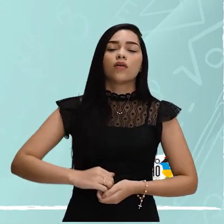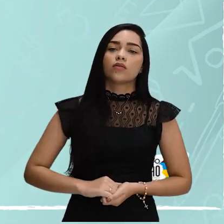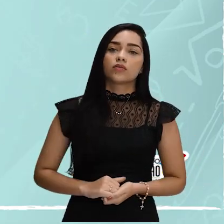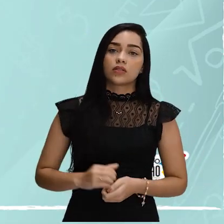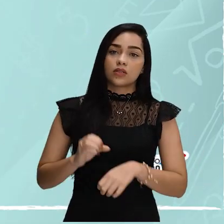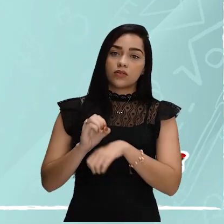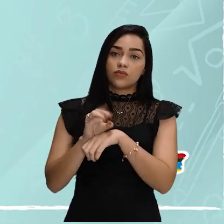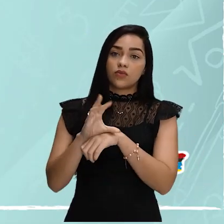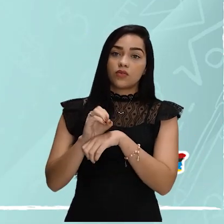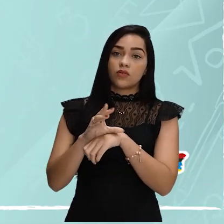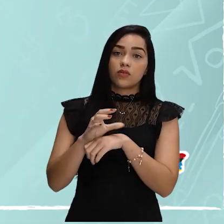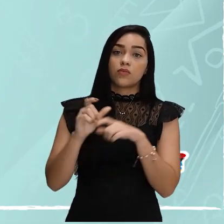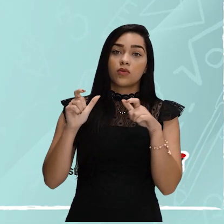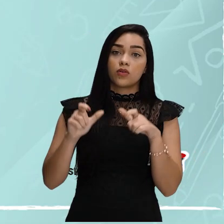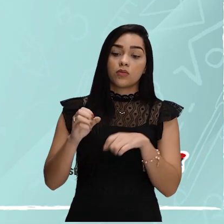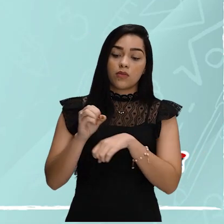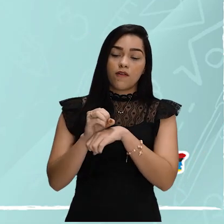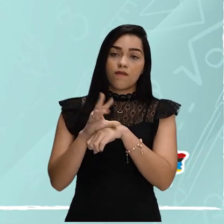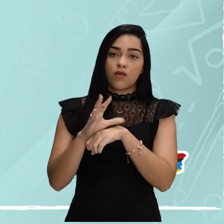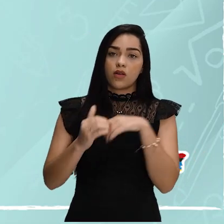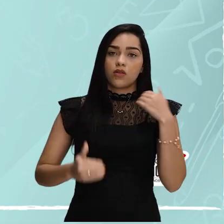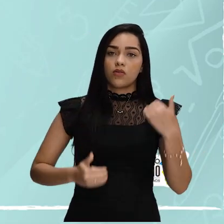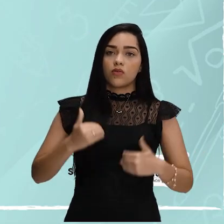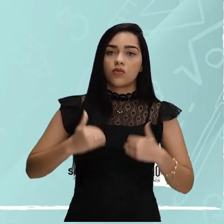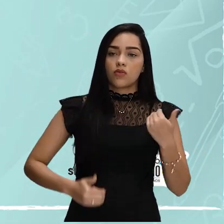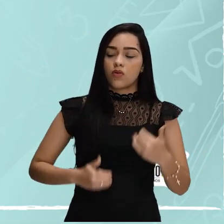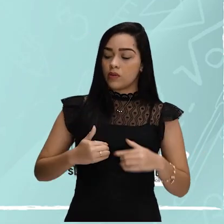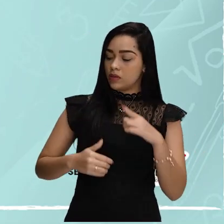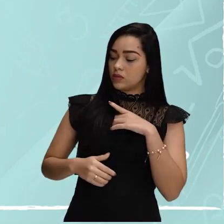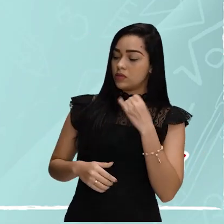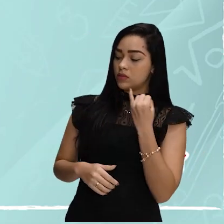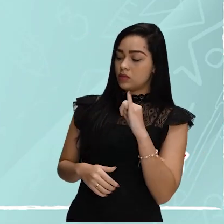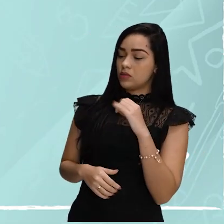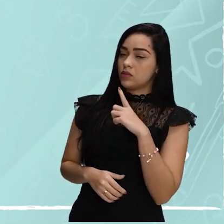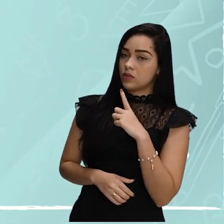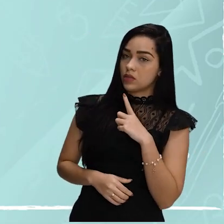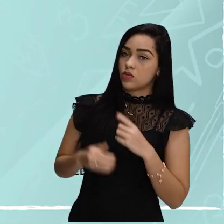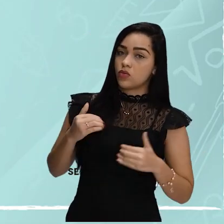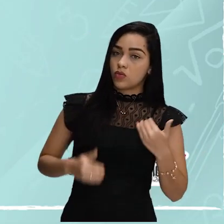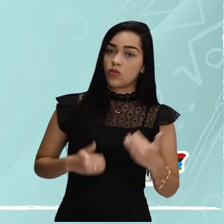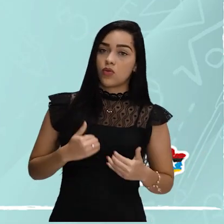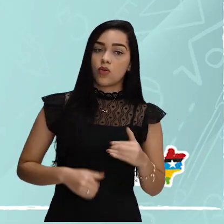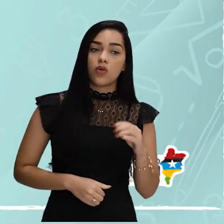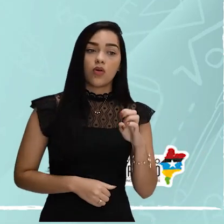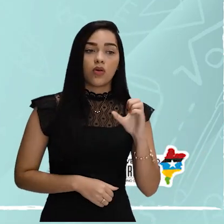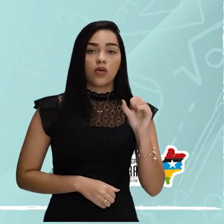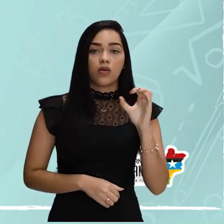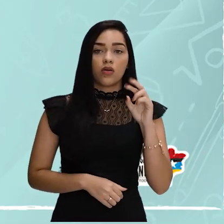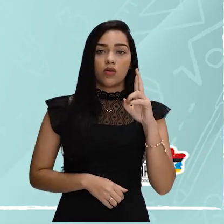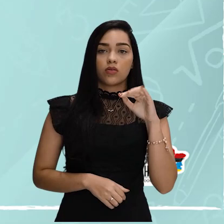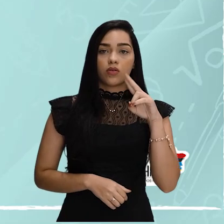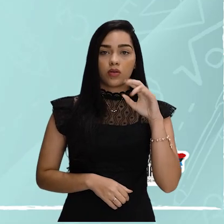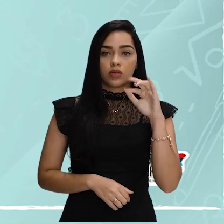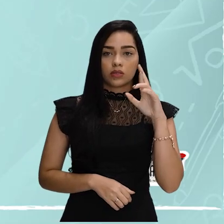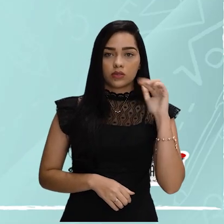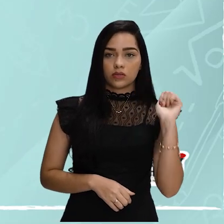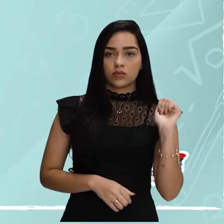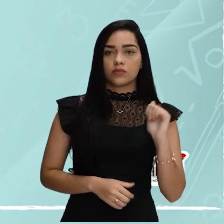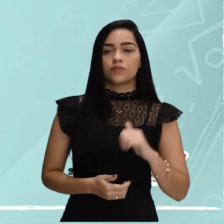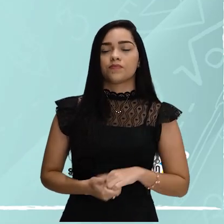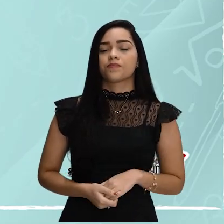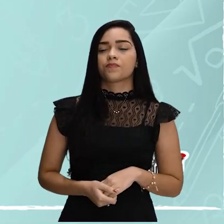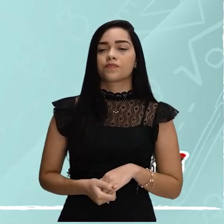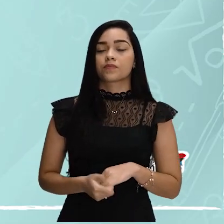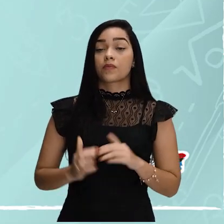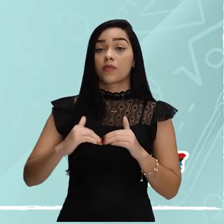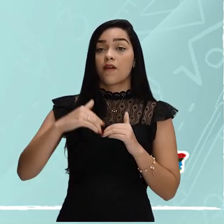está sendo liberado para onde? Para fora do corpo. Então, se está saindo do corpo, é exócrina. O termo exo quer dizer para